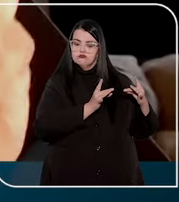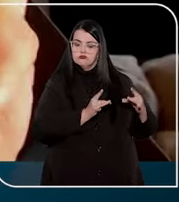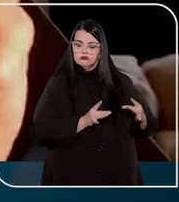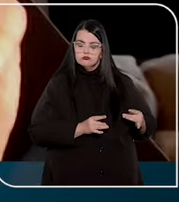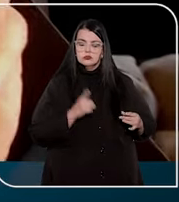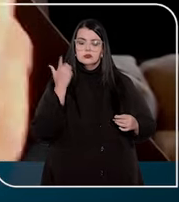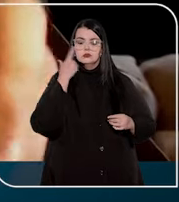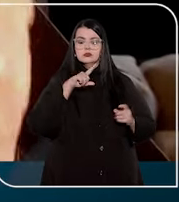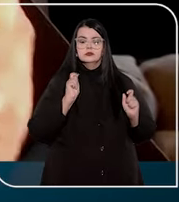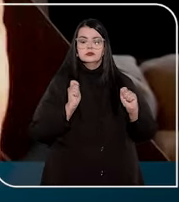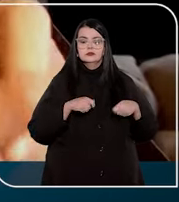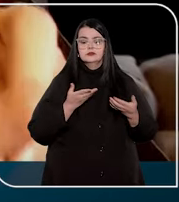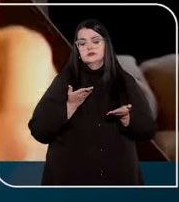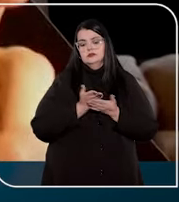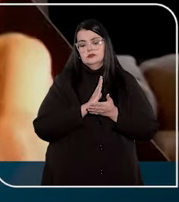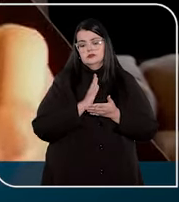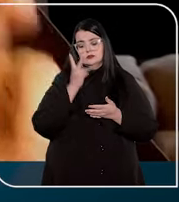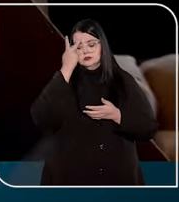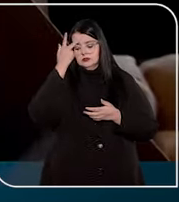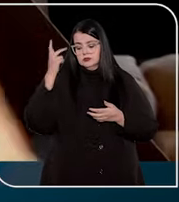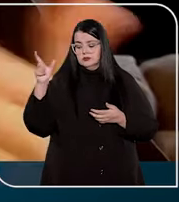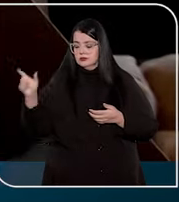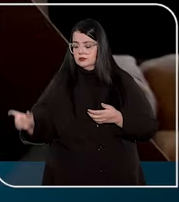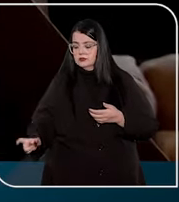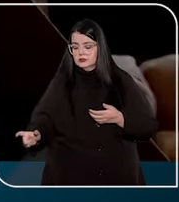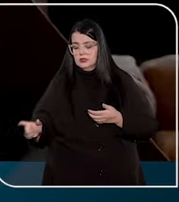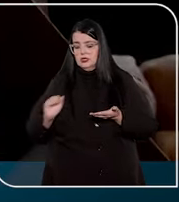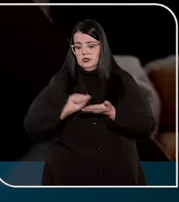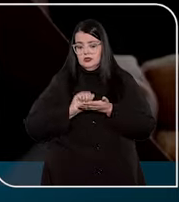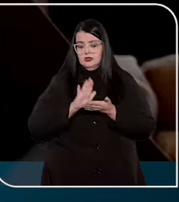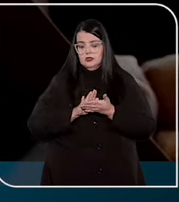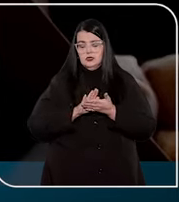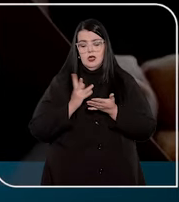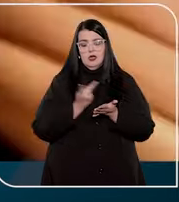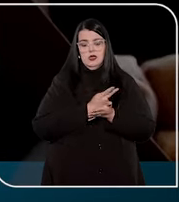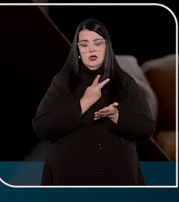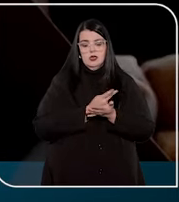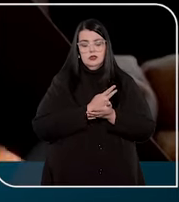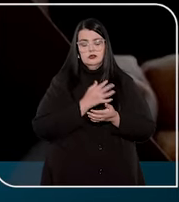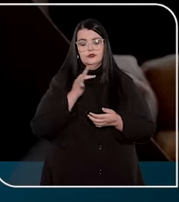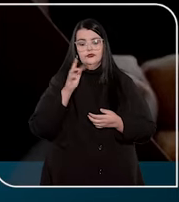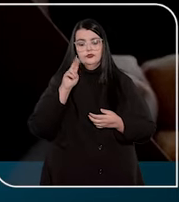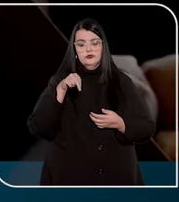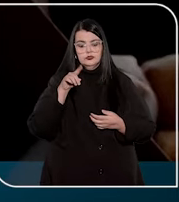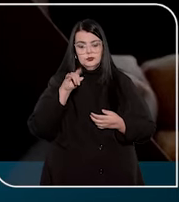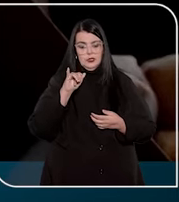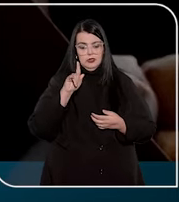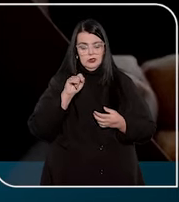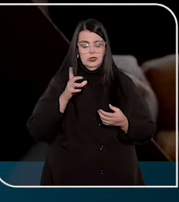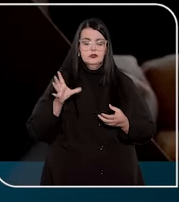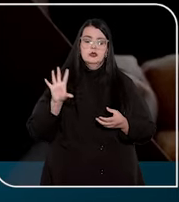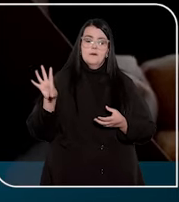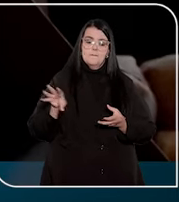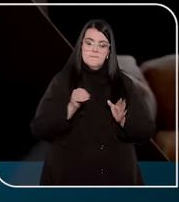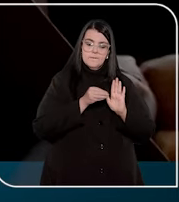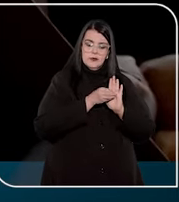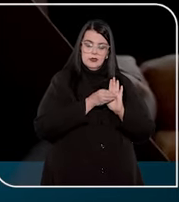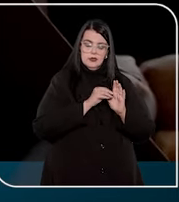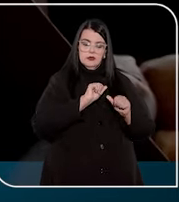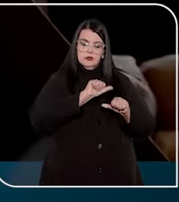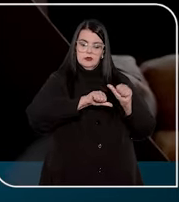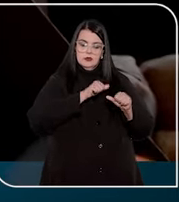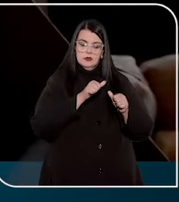pode, mesmo que tenha a parte errada o nome do recurso, pelo princípio da fungibilidade, pegar esse outro recurso.